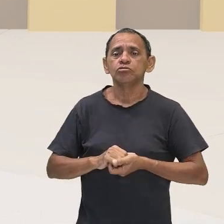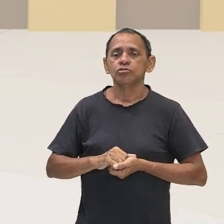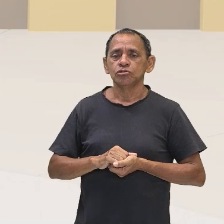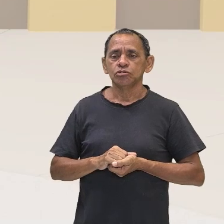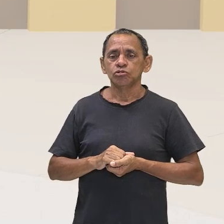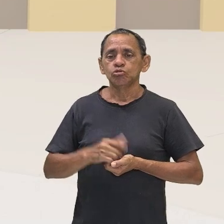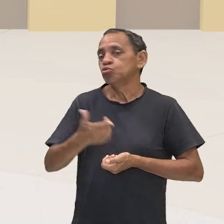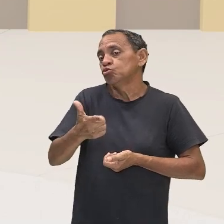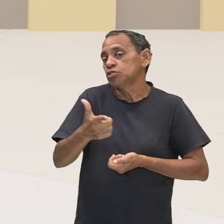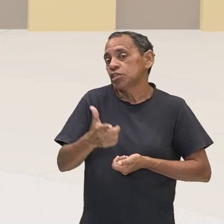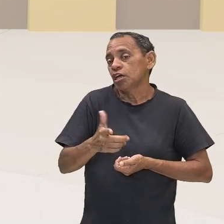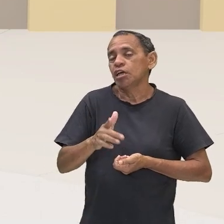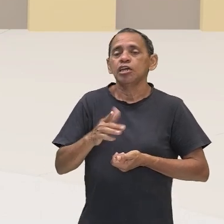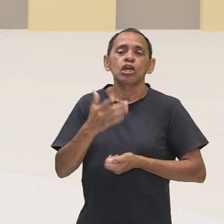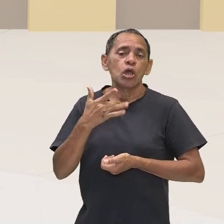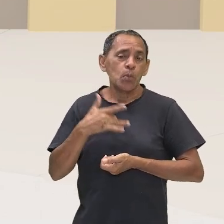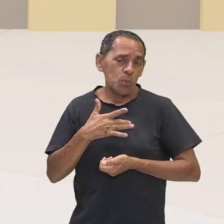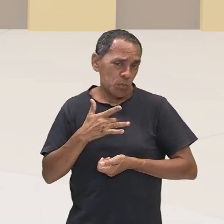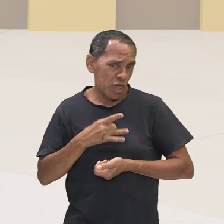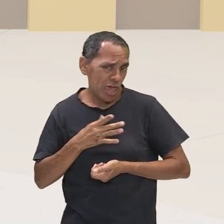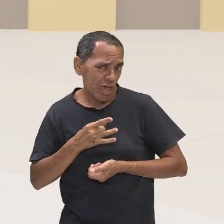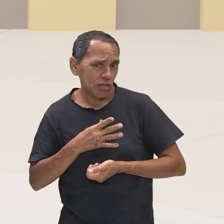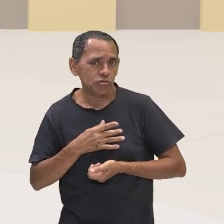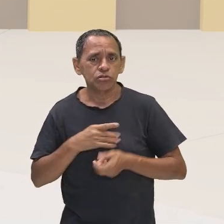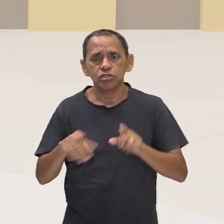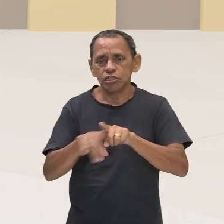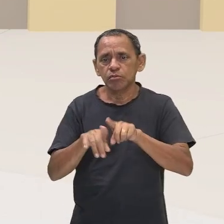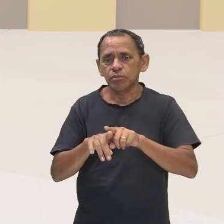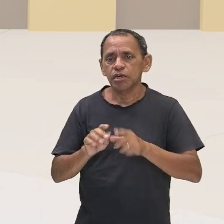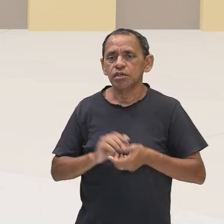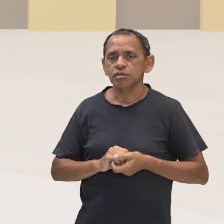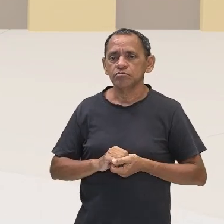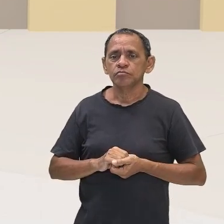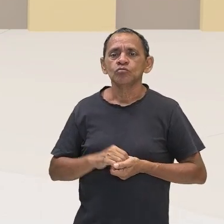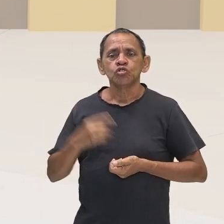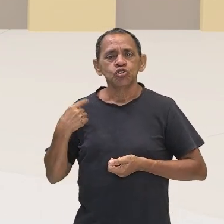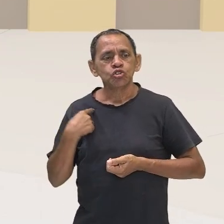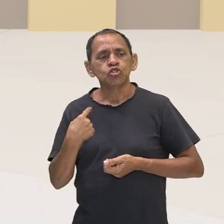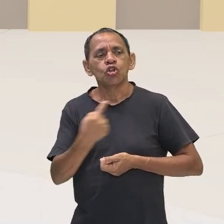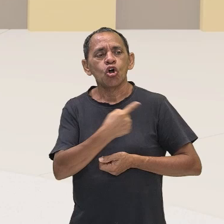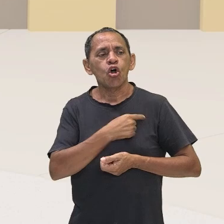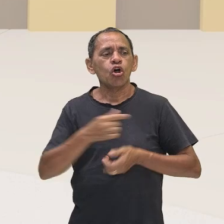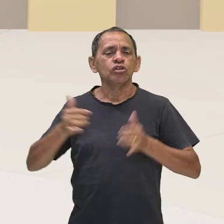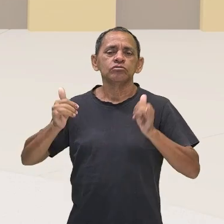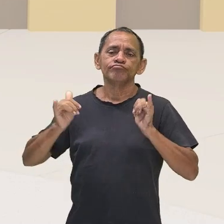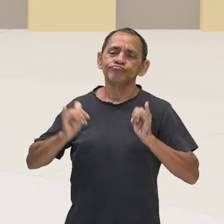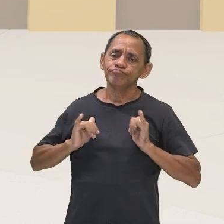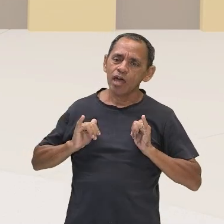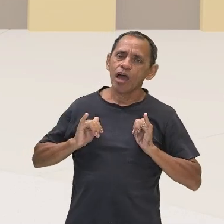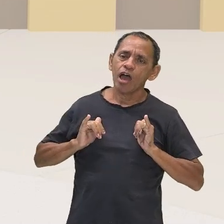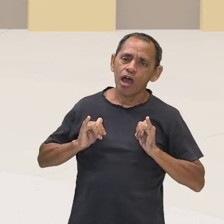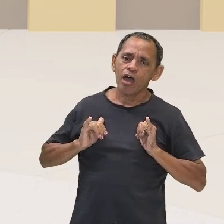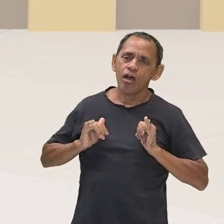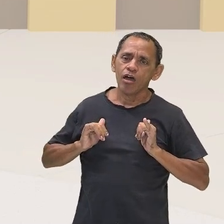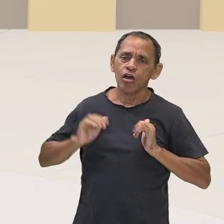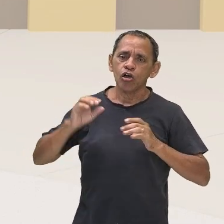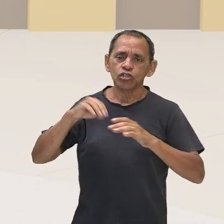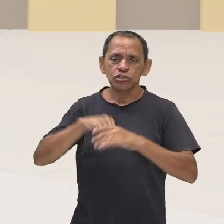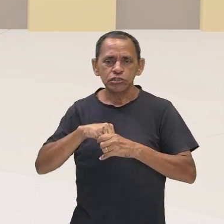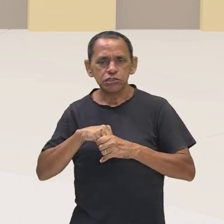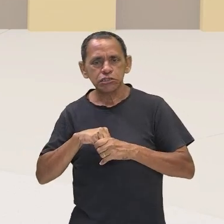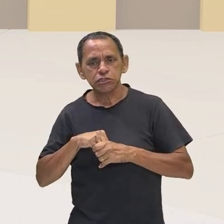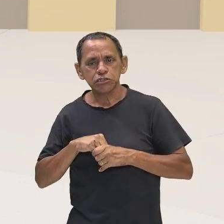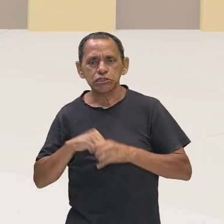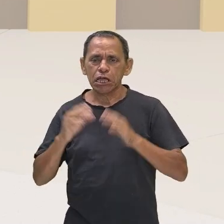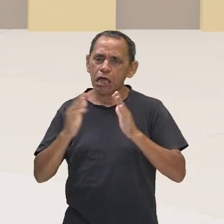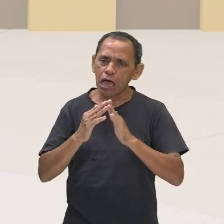medo do novo. Afinal, nós estávamos ali numa zona de conforto, dentro do seu emprego estabelecido. Então, você sai e